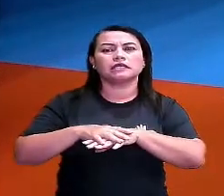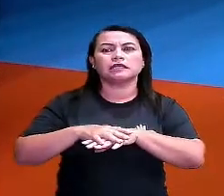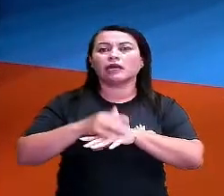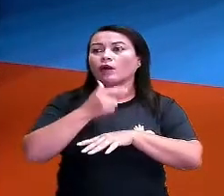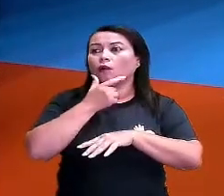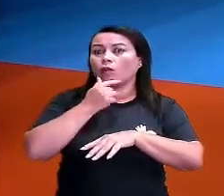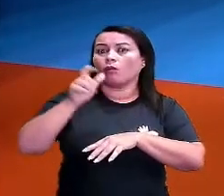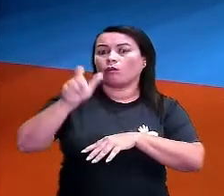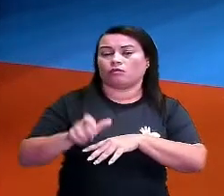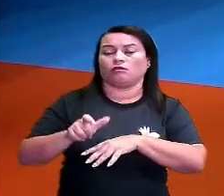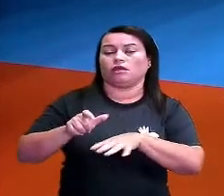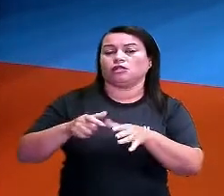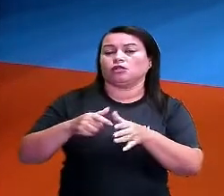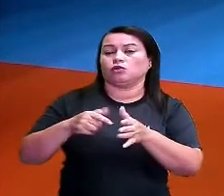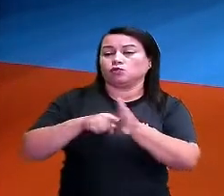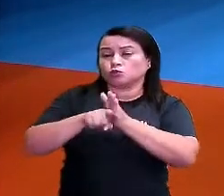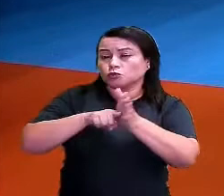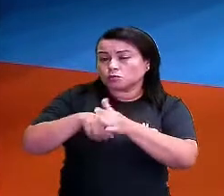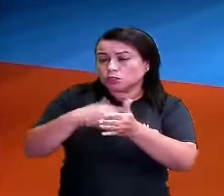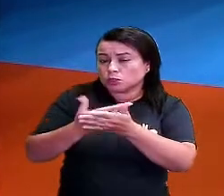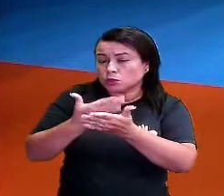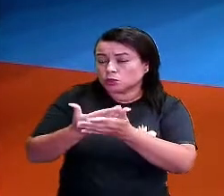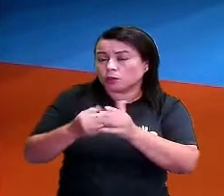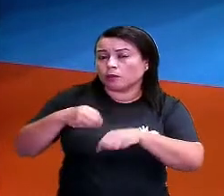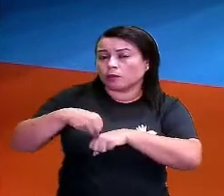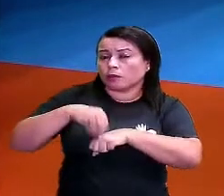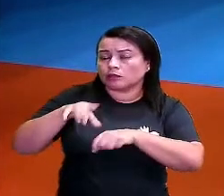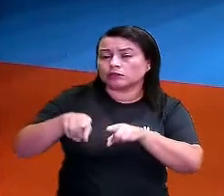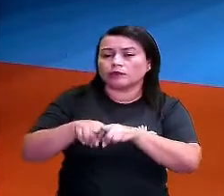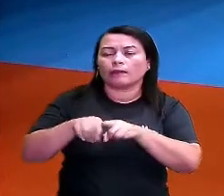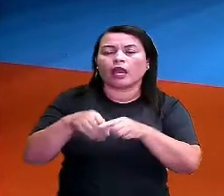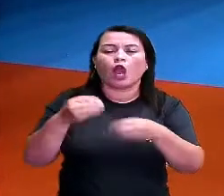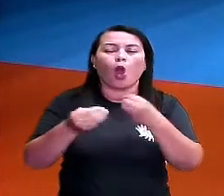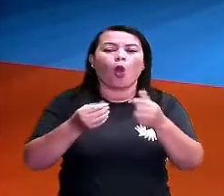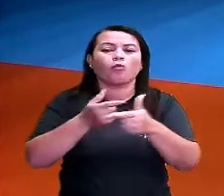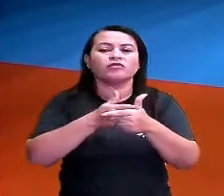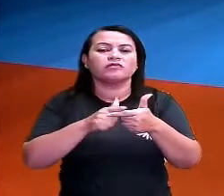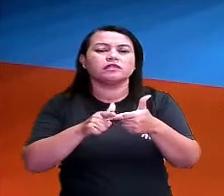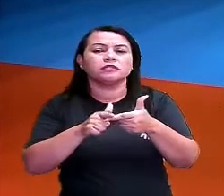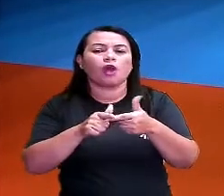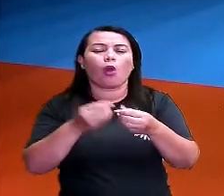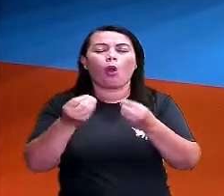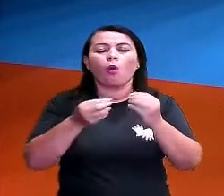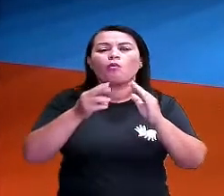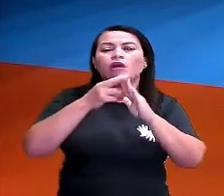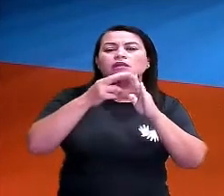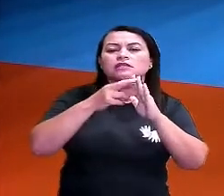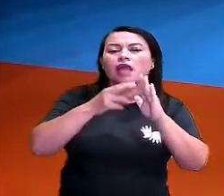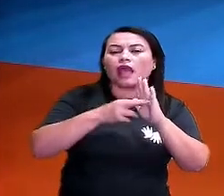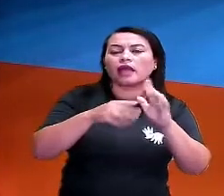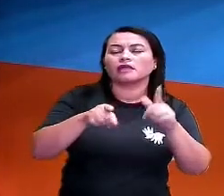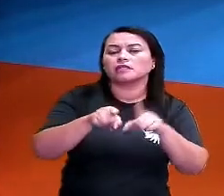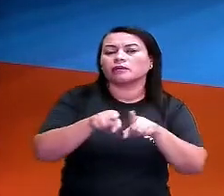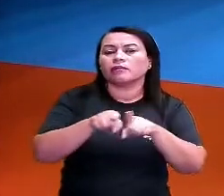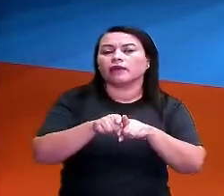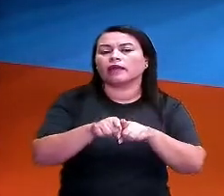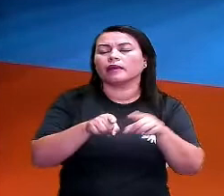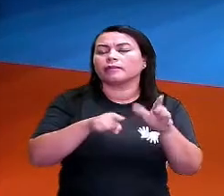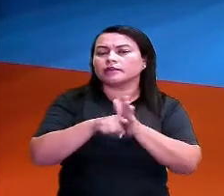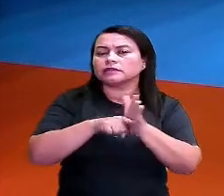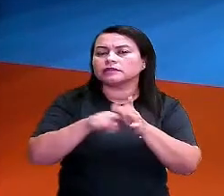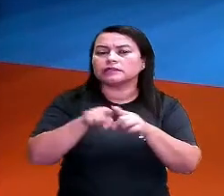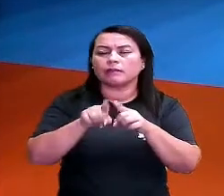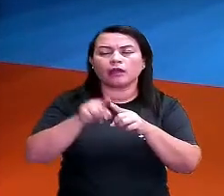divisão euclidiana. Pesquisa mais sobre a divisão euclidiana, as formas de divisão. Pesquisa mais a questão do